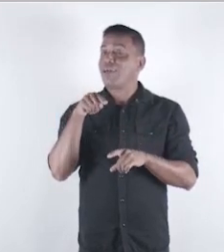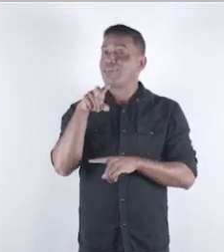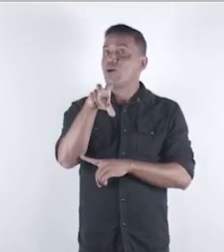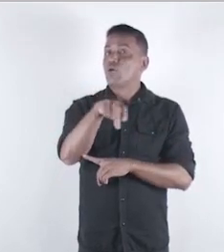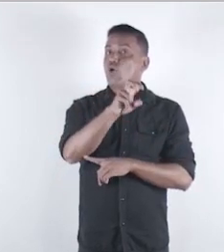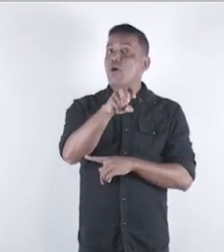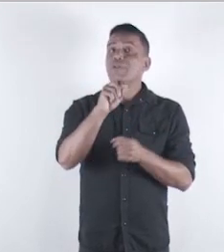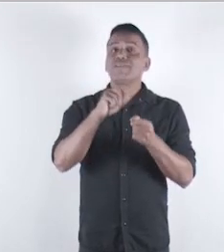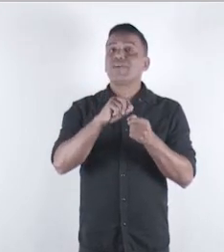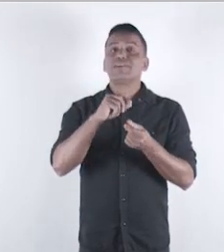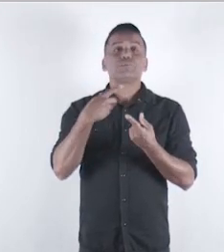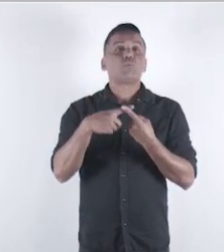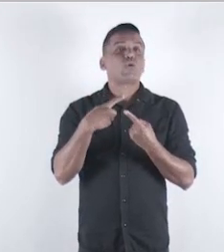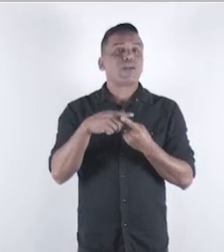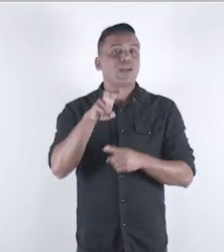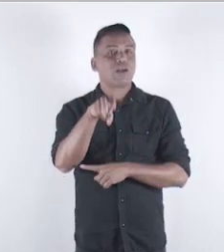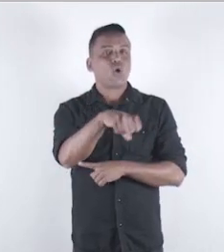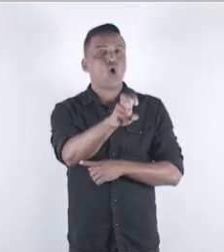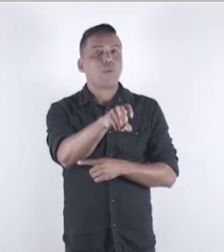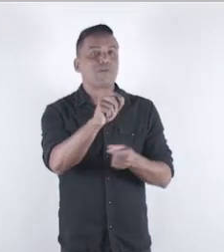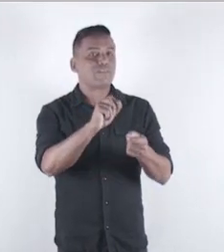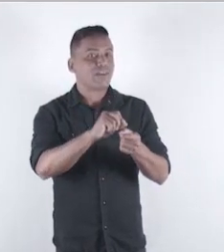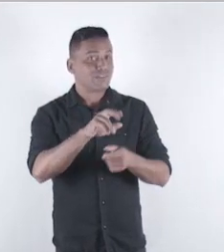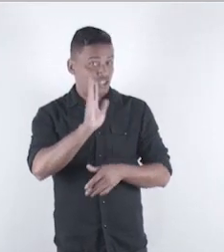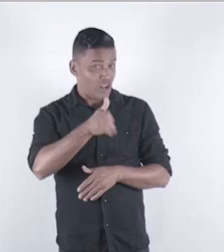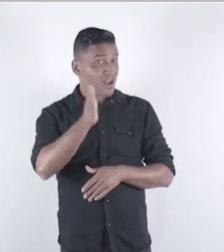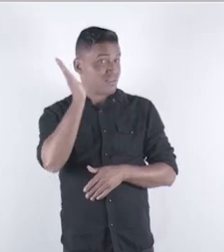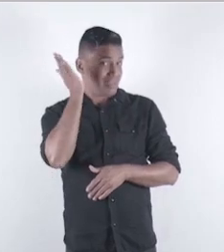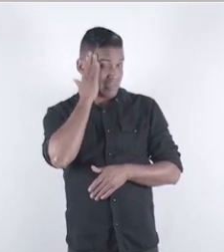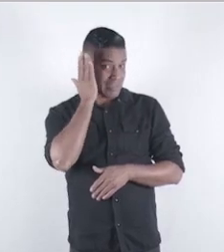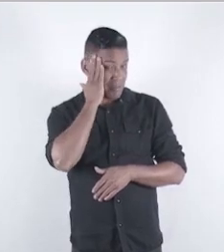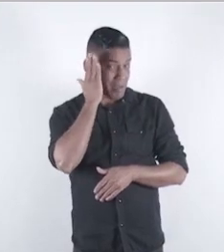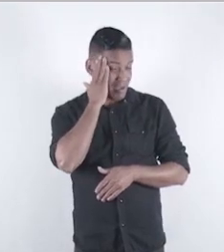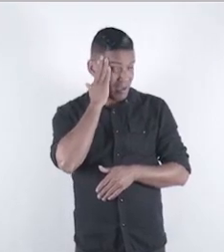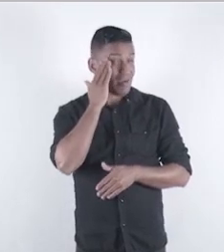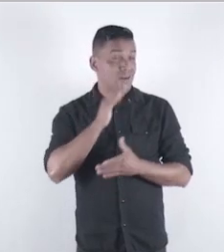Por que ela fez isso com a lagarta? Será que ela já sabia